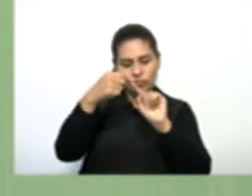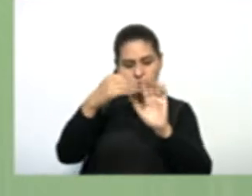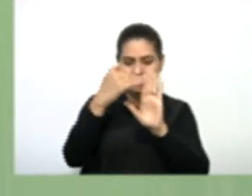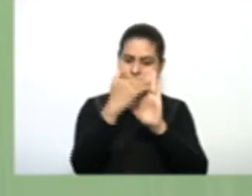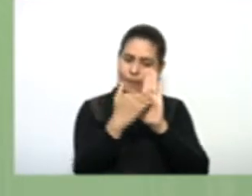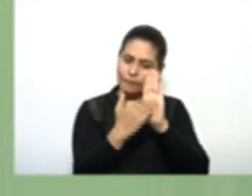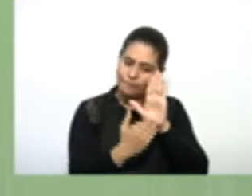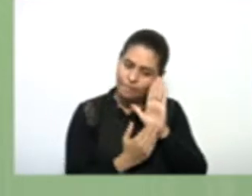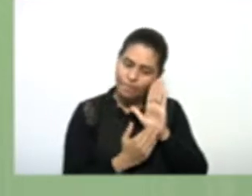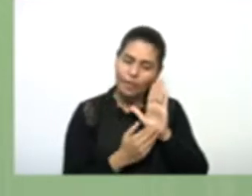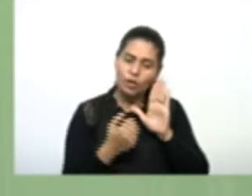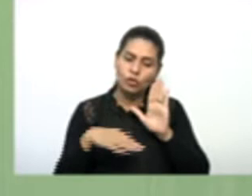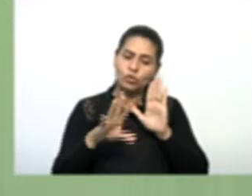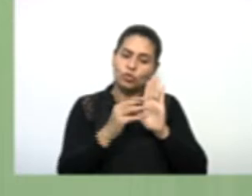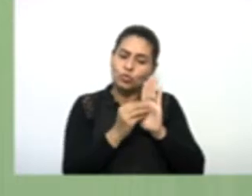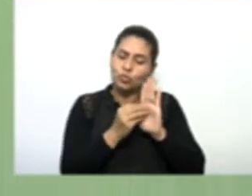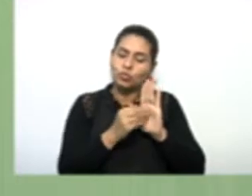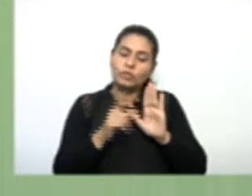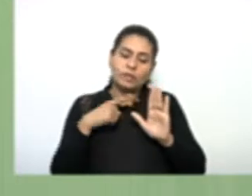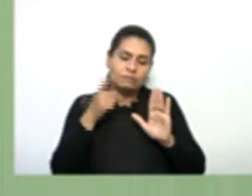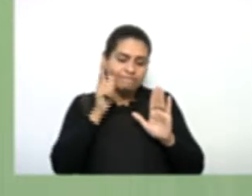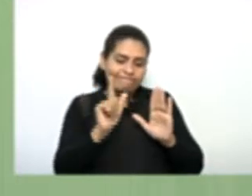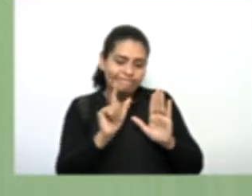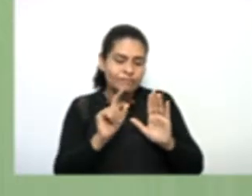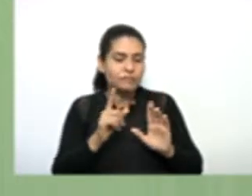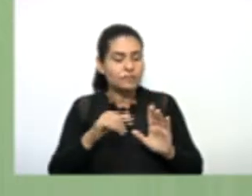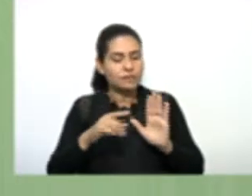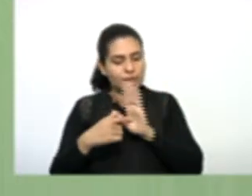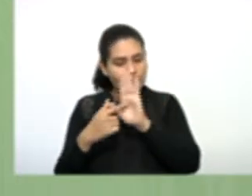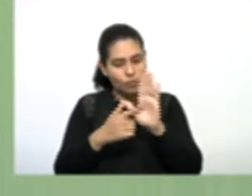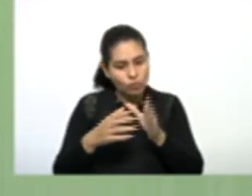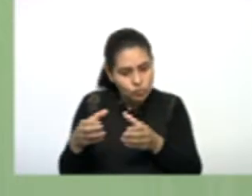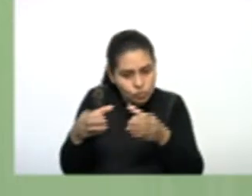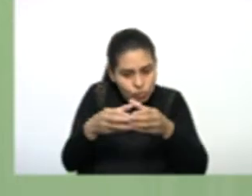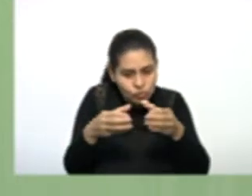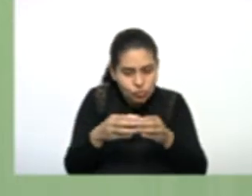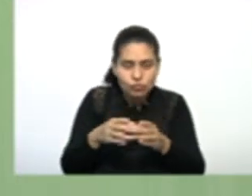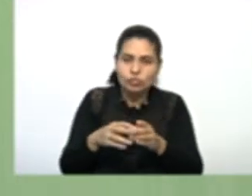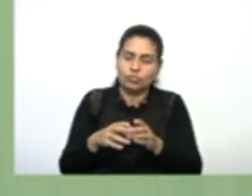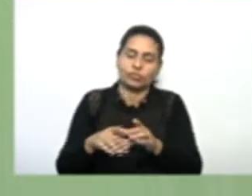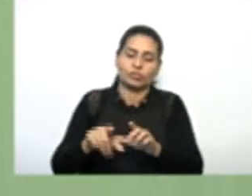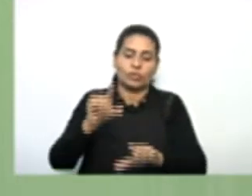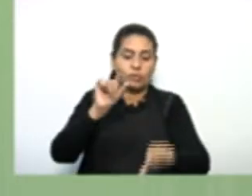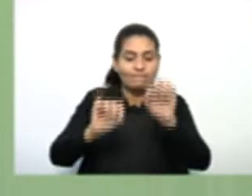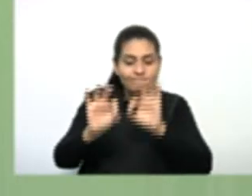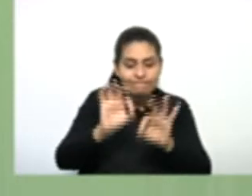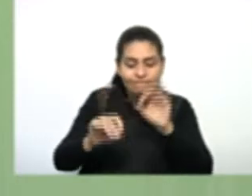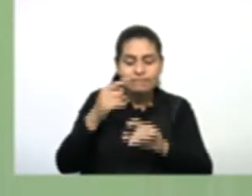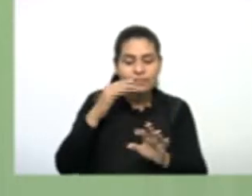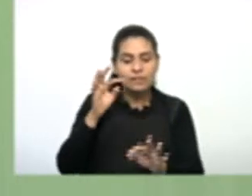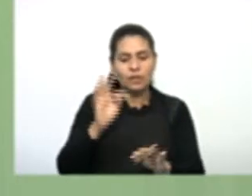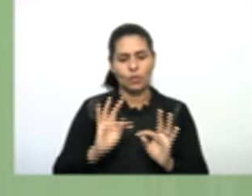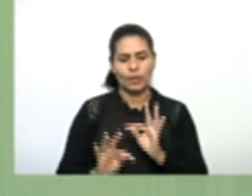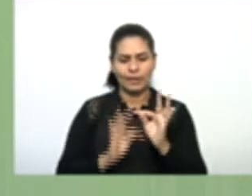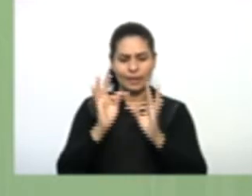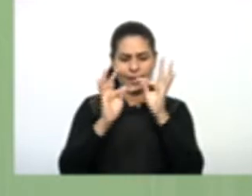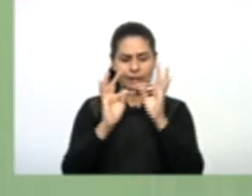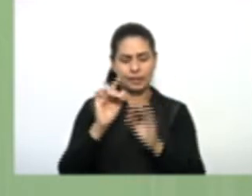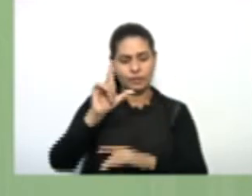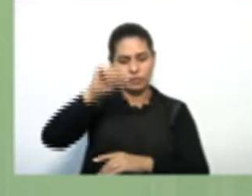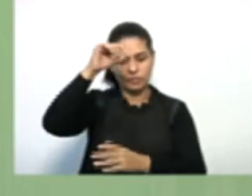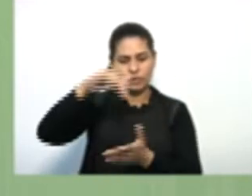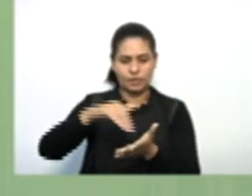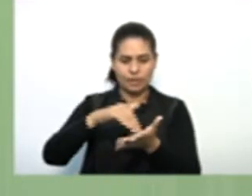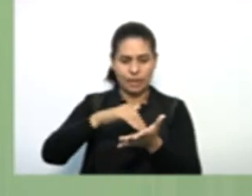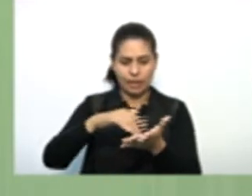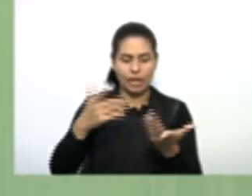vai dizer quais são os custos que nós enfrentamos e vamos juntos, com o parecer de uma equipe técnica, né, com o aval ali do